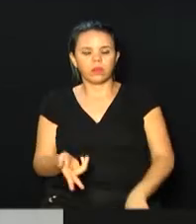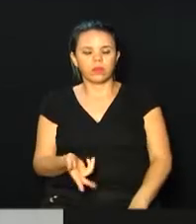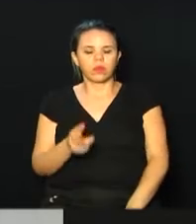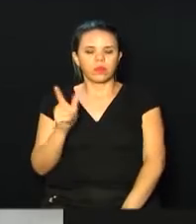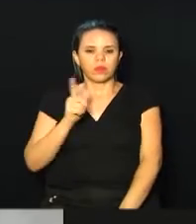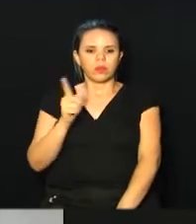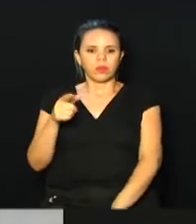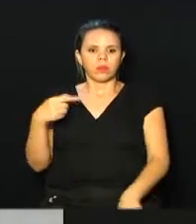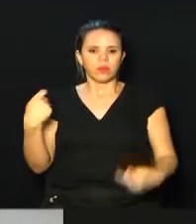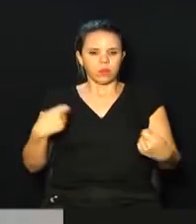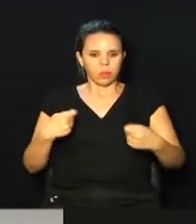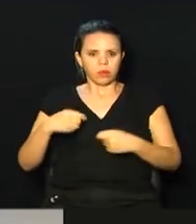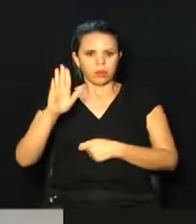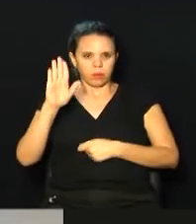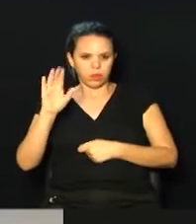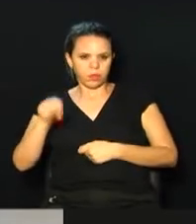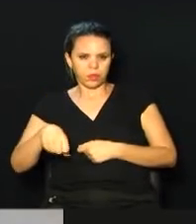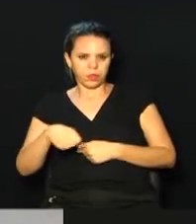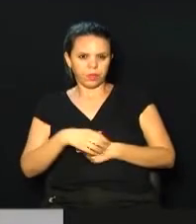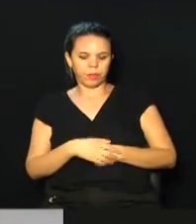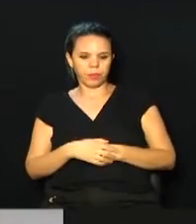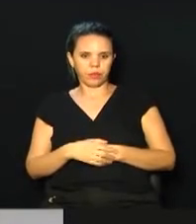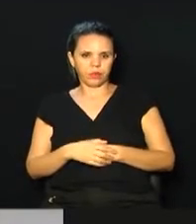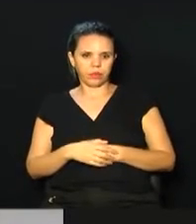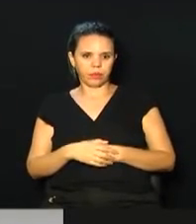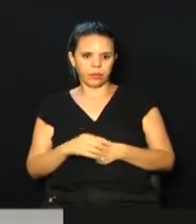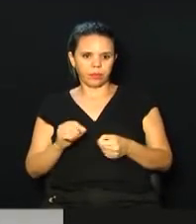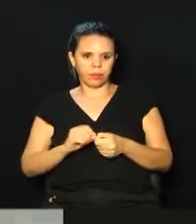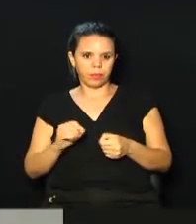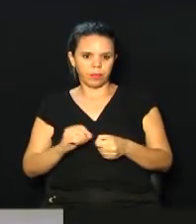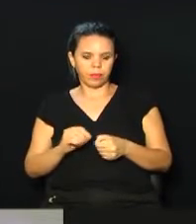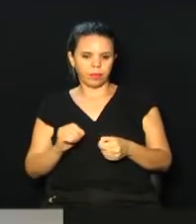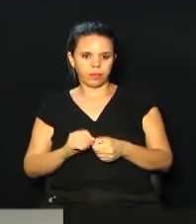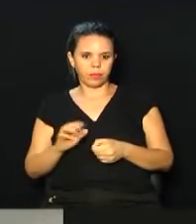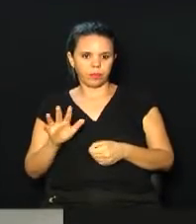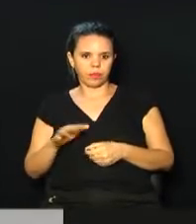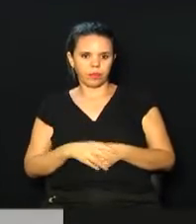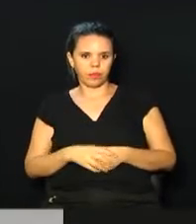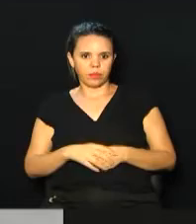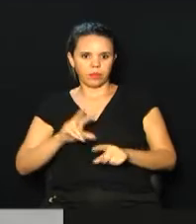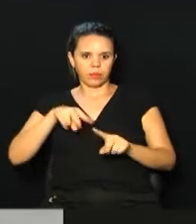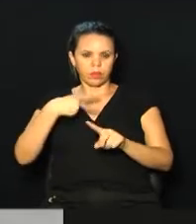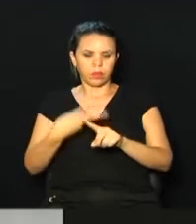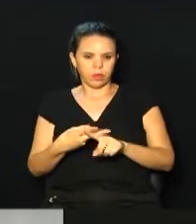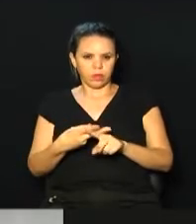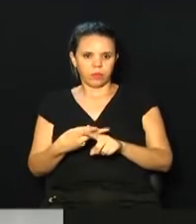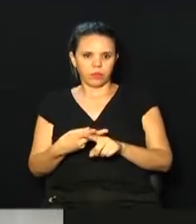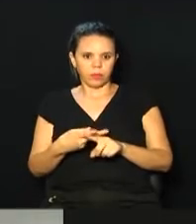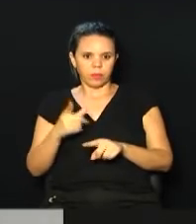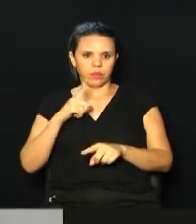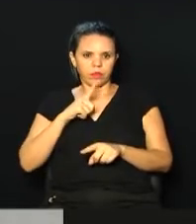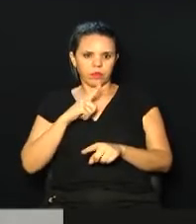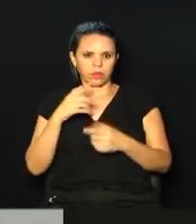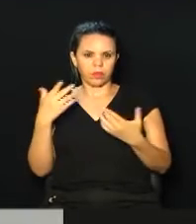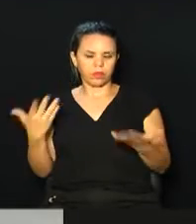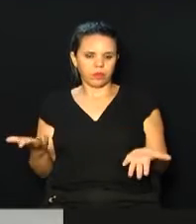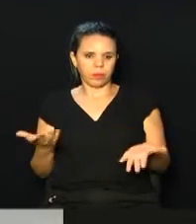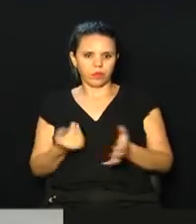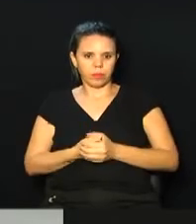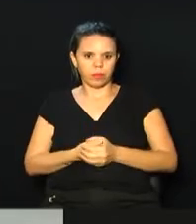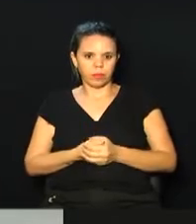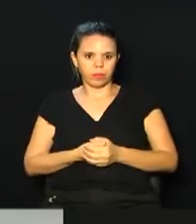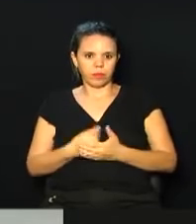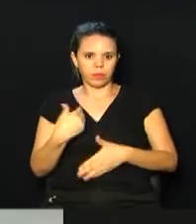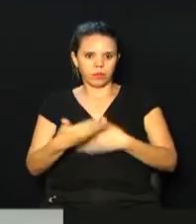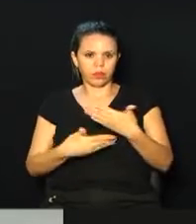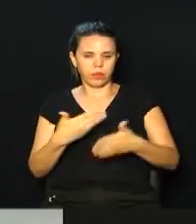Claro, precisa mais? Precisa mais. Nós gostaríamos de pelo menos o dobro do que tem. Só que cada vez